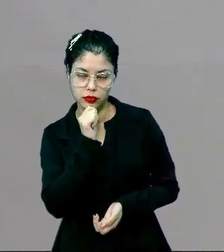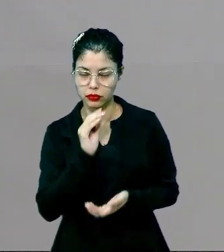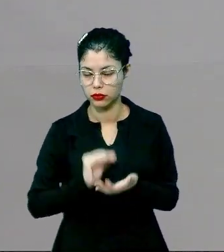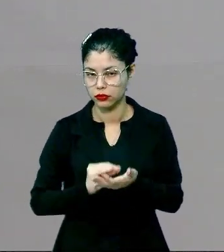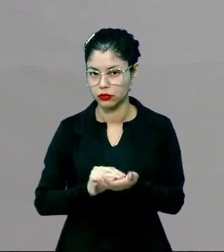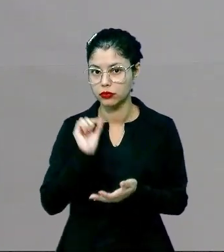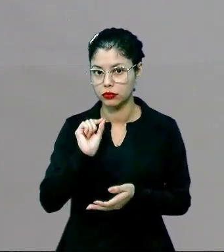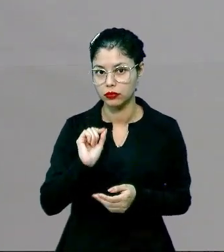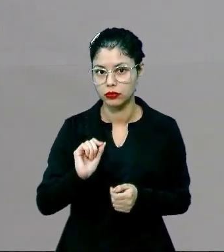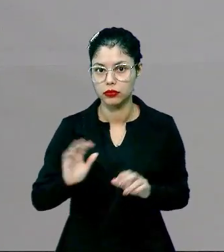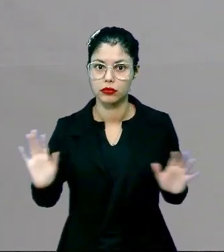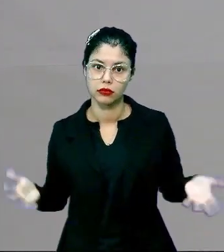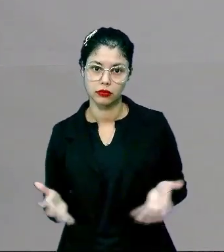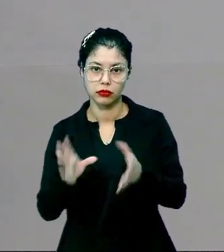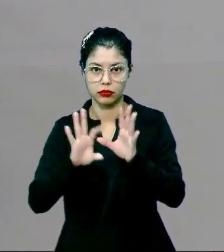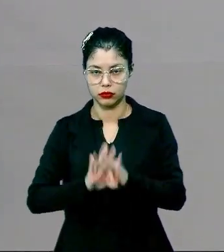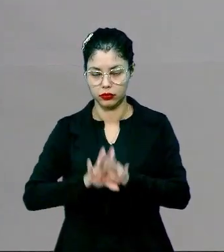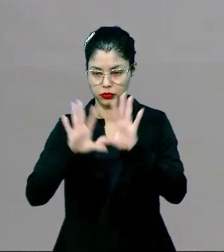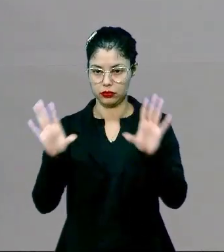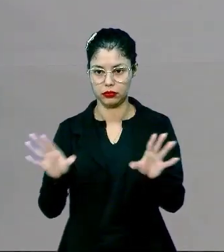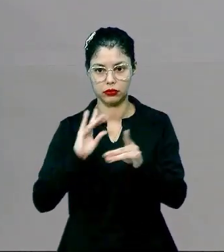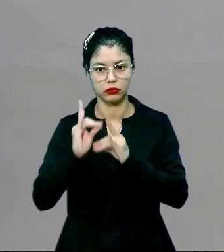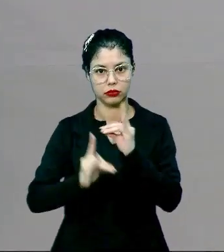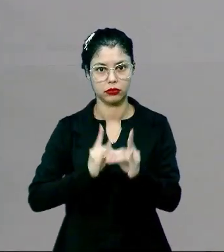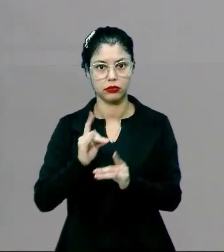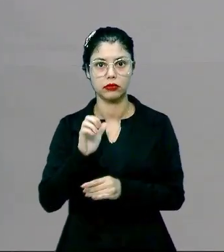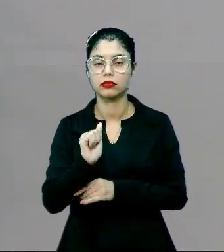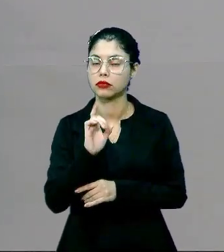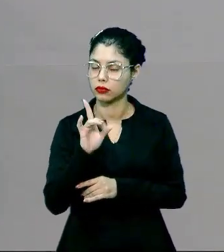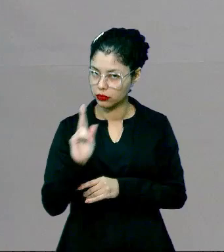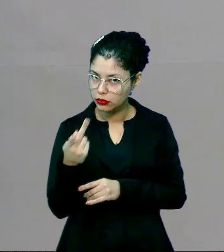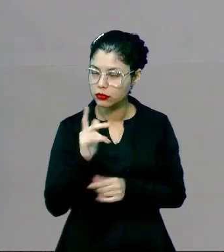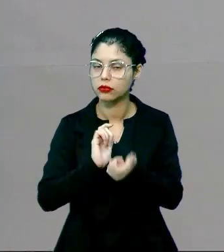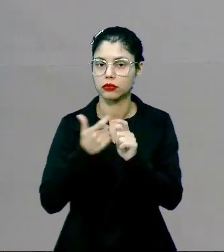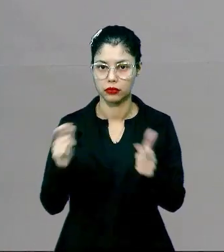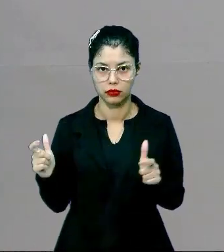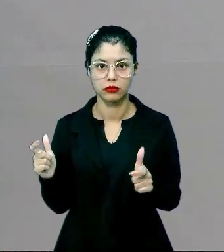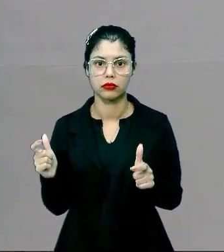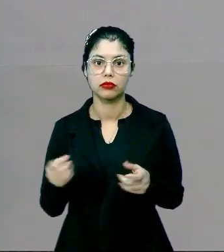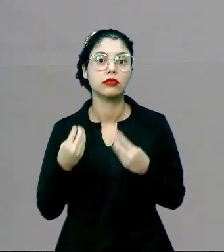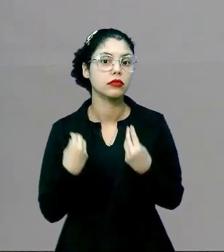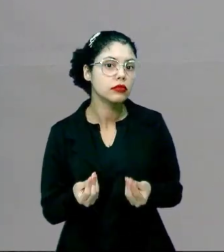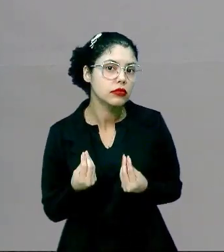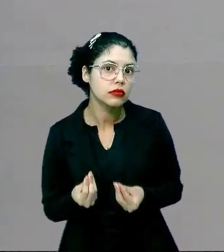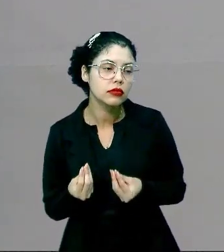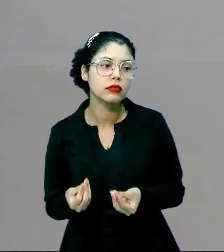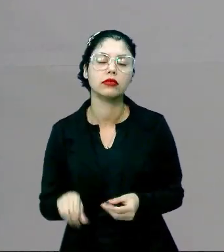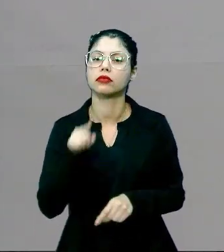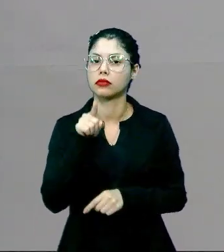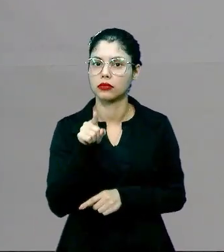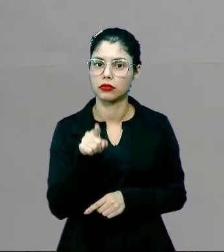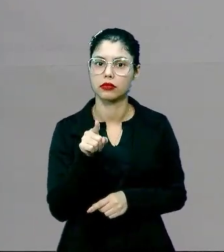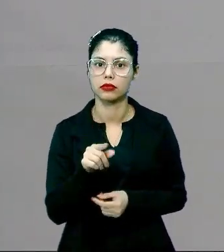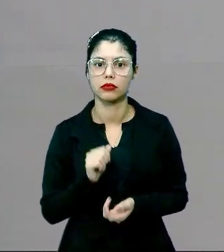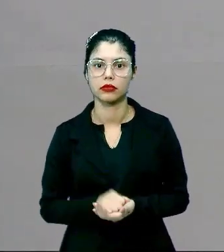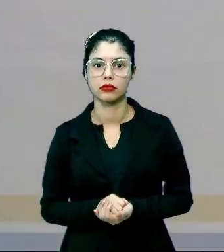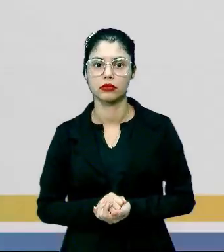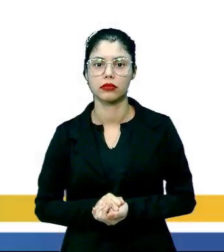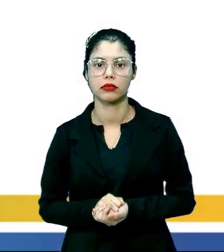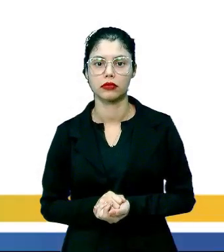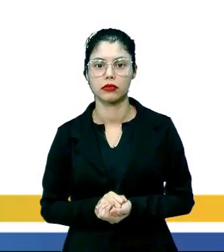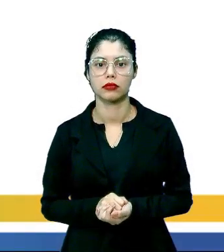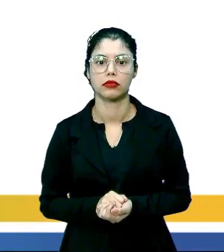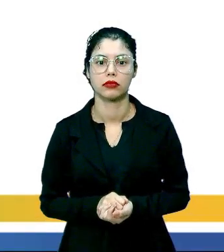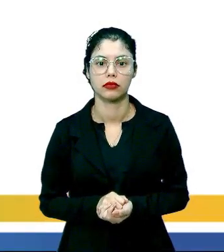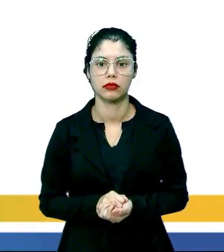fazer o quê? O estímulo e a liberação desse hormônio, né? ADH vai aumentar. Para quê? Para que você não se desidrate, tá